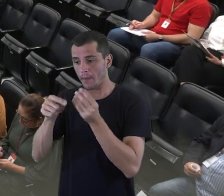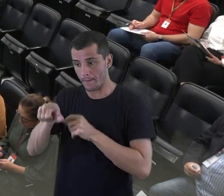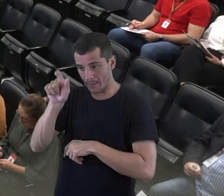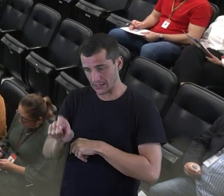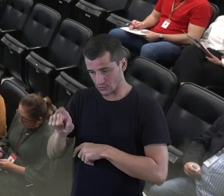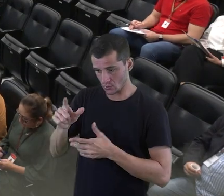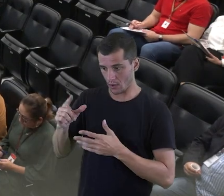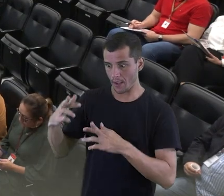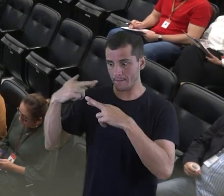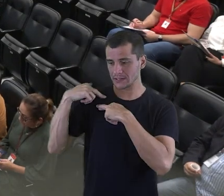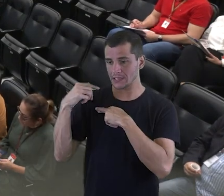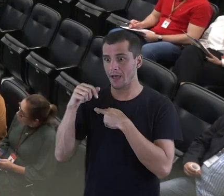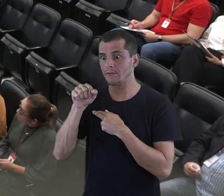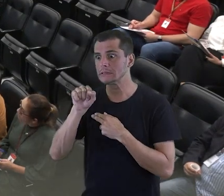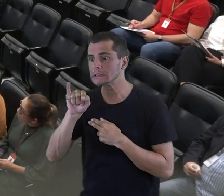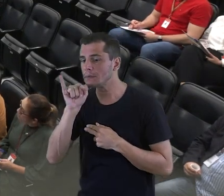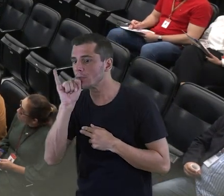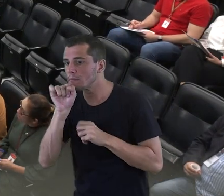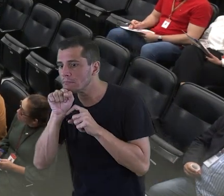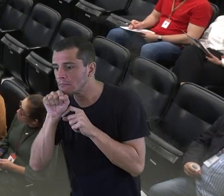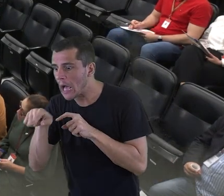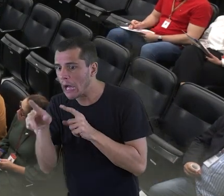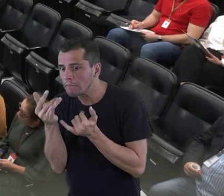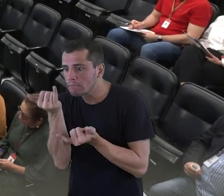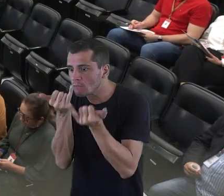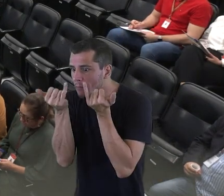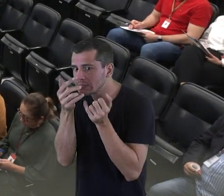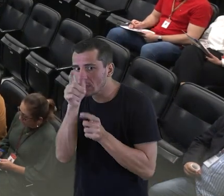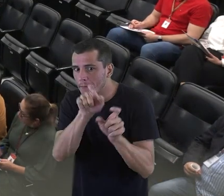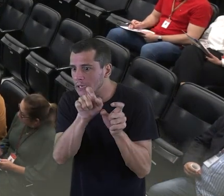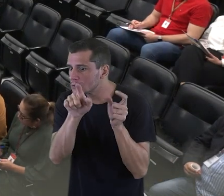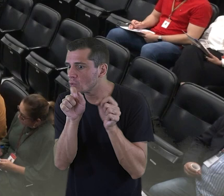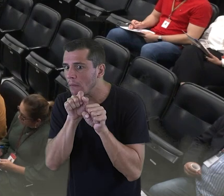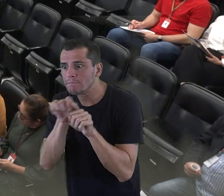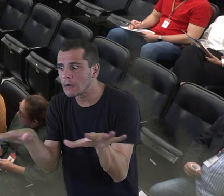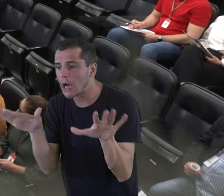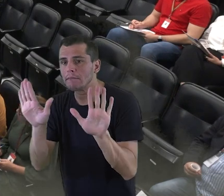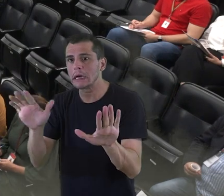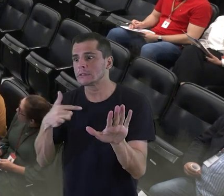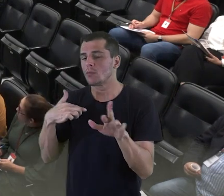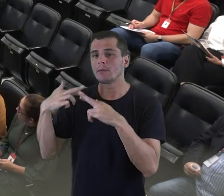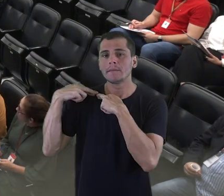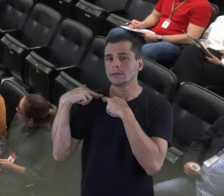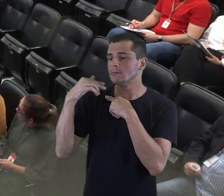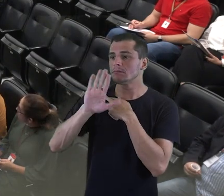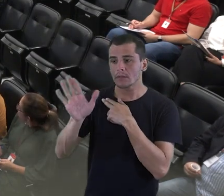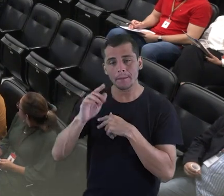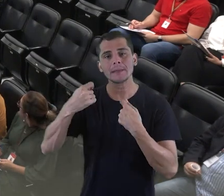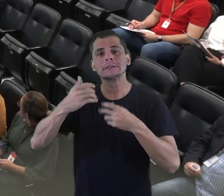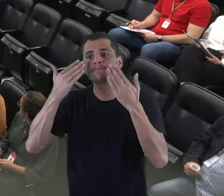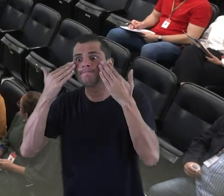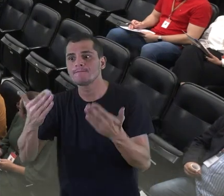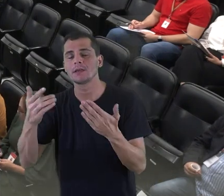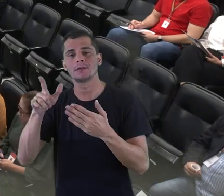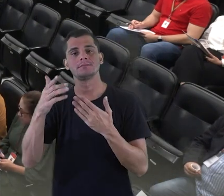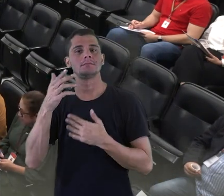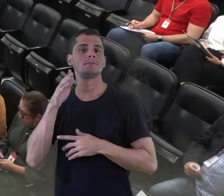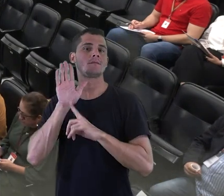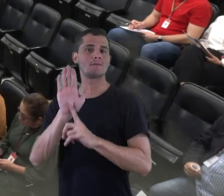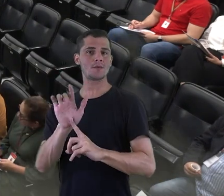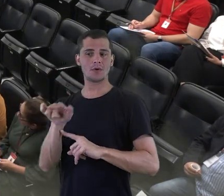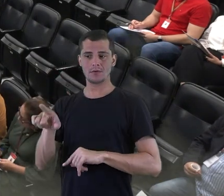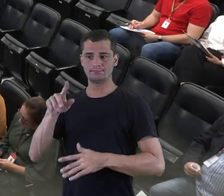demonstrar que você não foi responsável por aquilo retirar essa responsabilidade esse nexo causalidade da assembleia